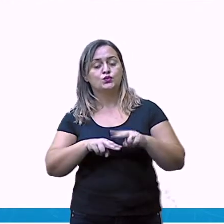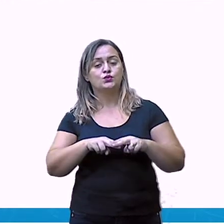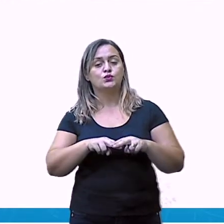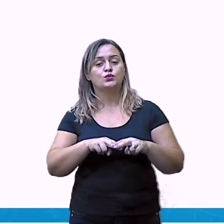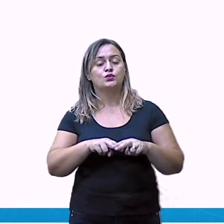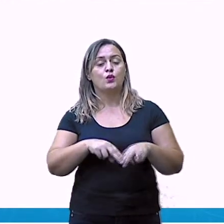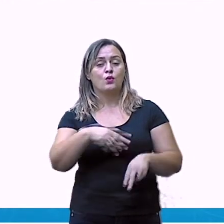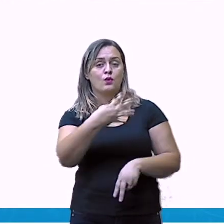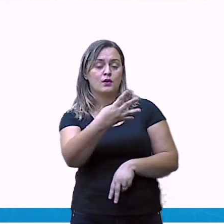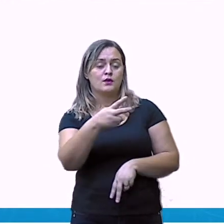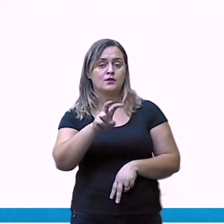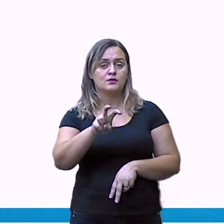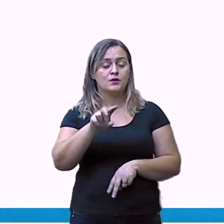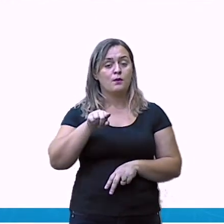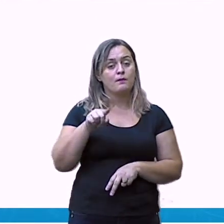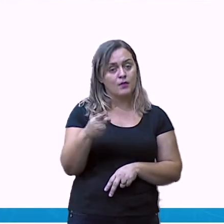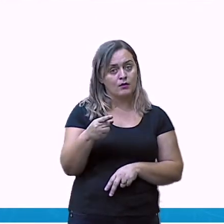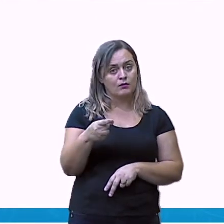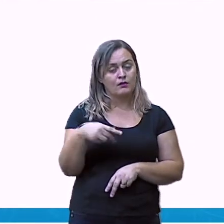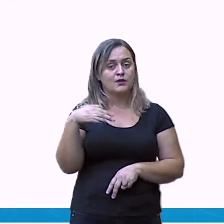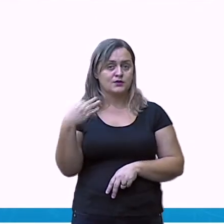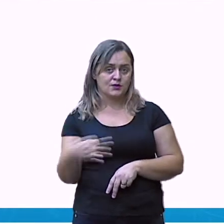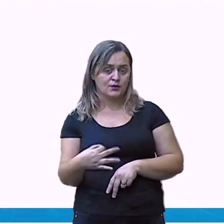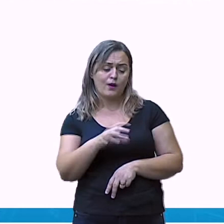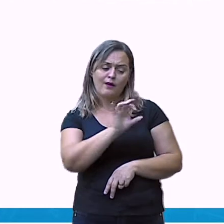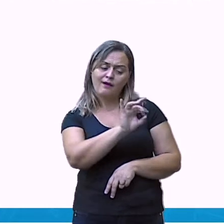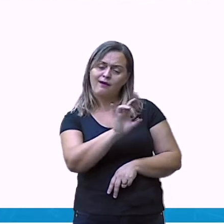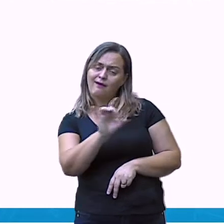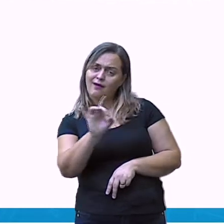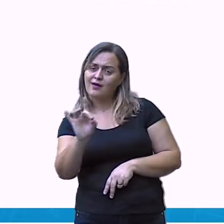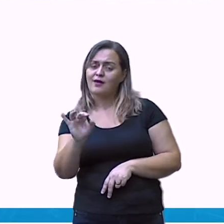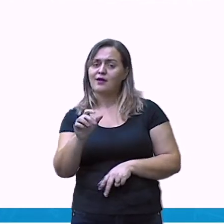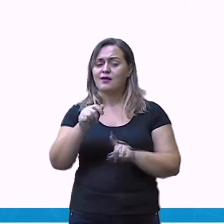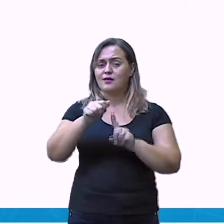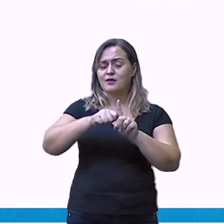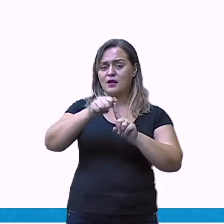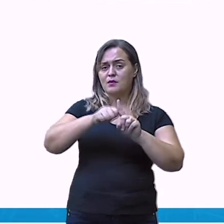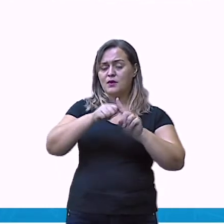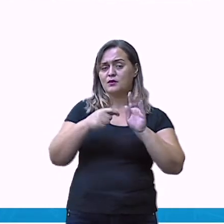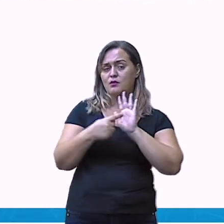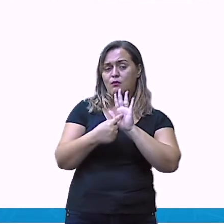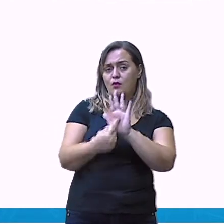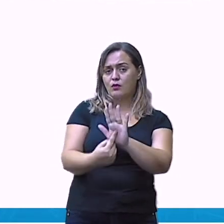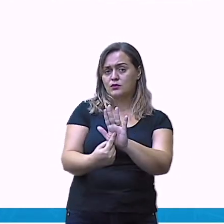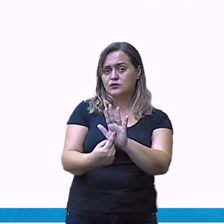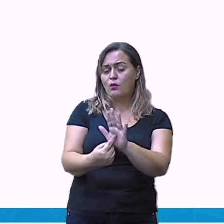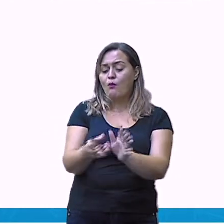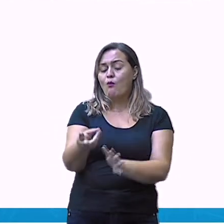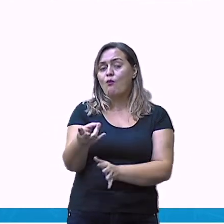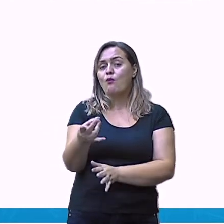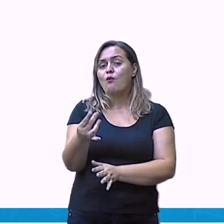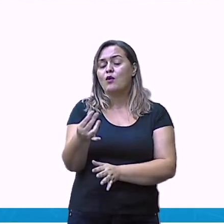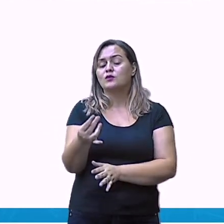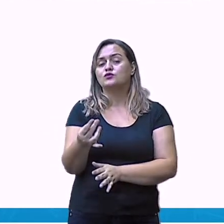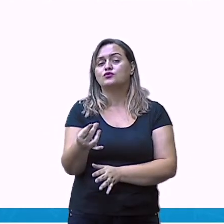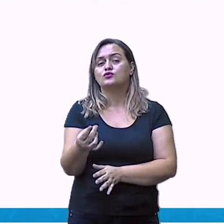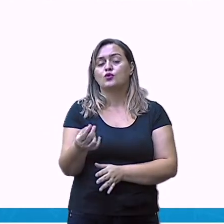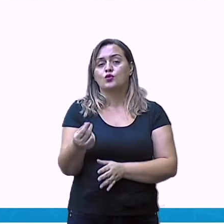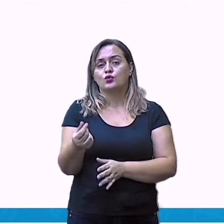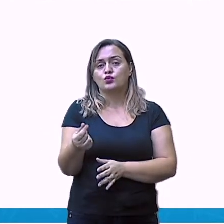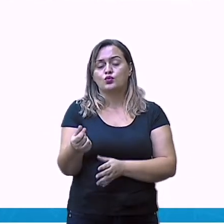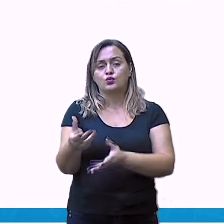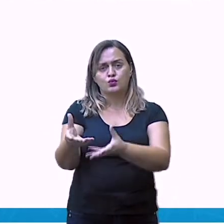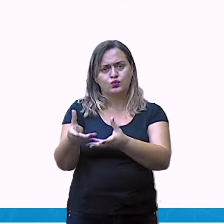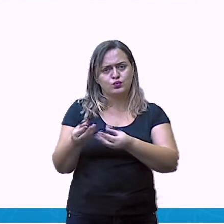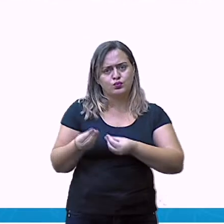junho, 45 mil. O que nós estamos vendo aqui mesmo? A venda de eletrodomésticos